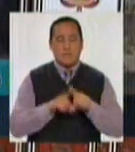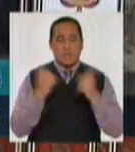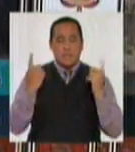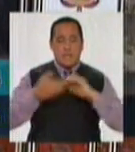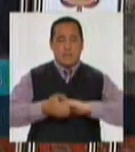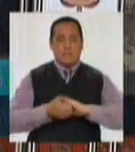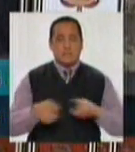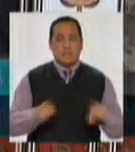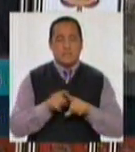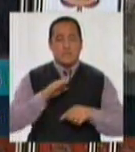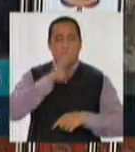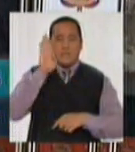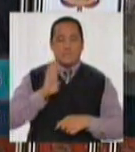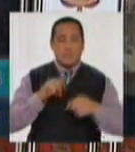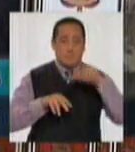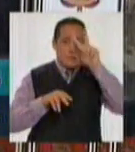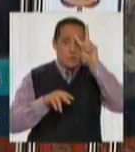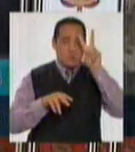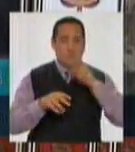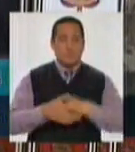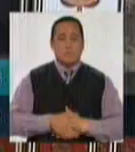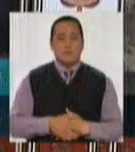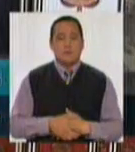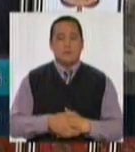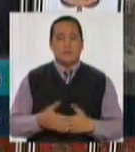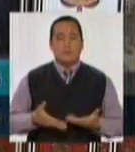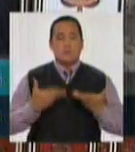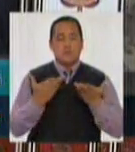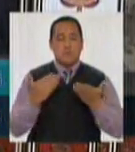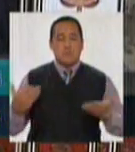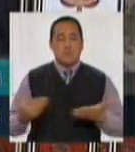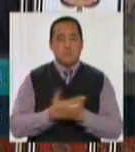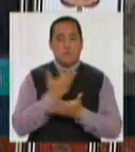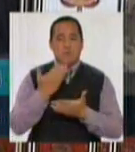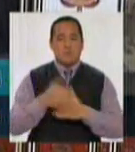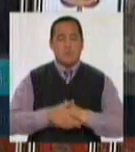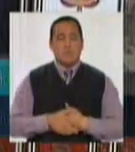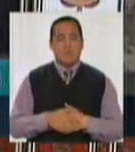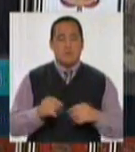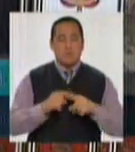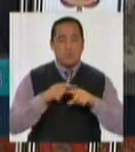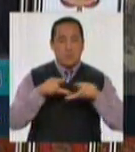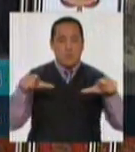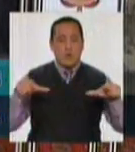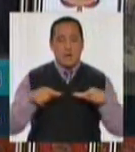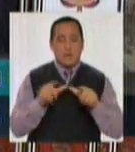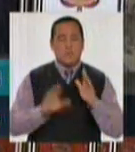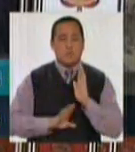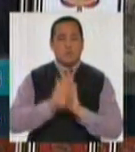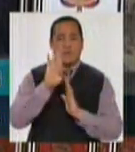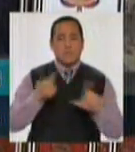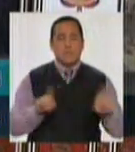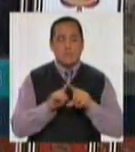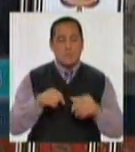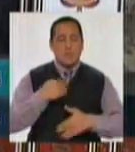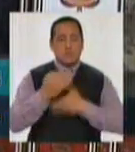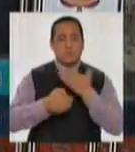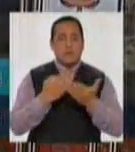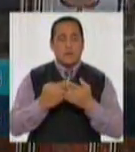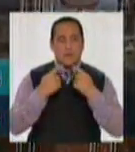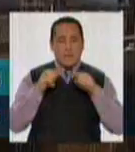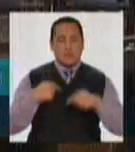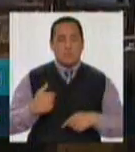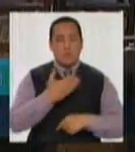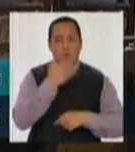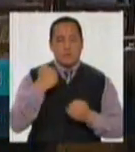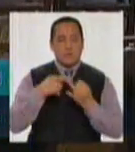Aliança Estratégica Brasil-Peru chegou a um novo umbral e vai superar, que isso vai a